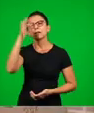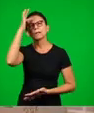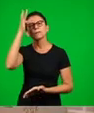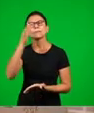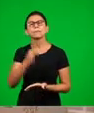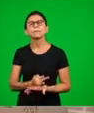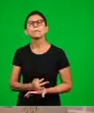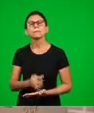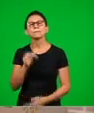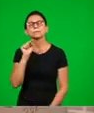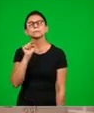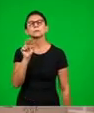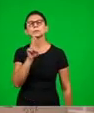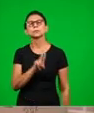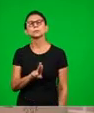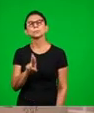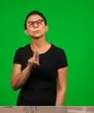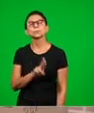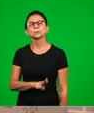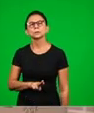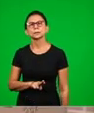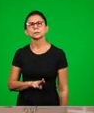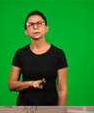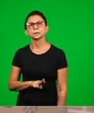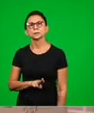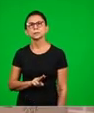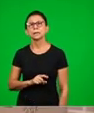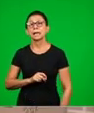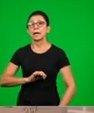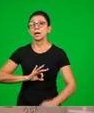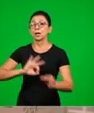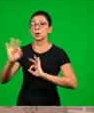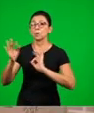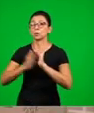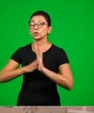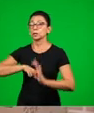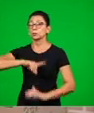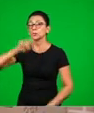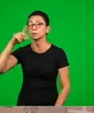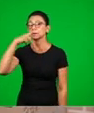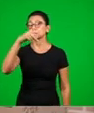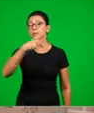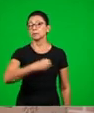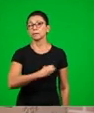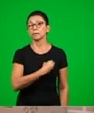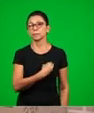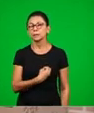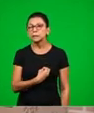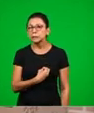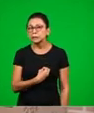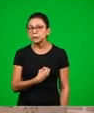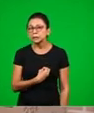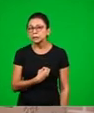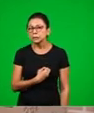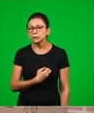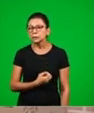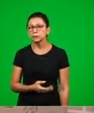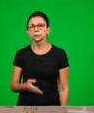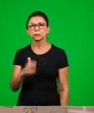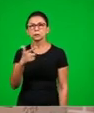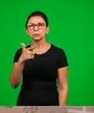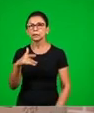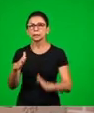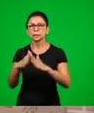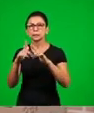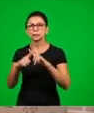usando como projeto de Deus para a sua vida. Não existe igreja sem fé. Quando nós falamos de